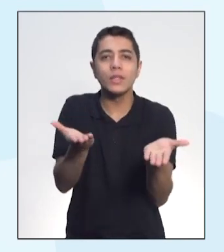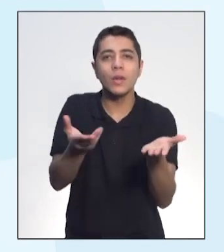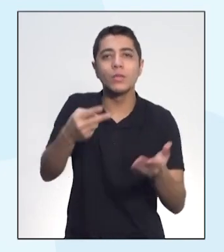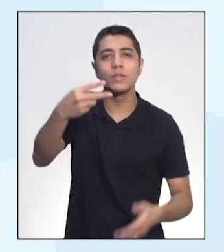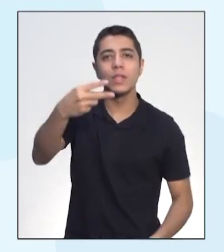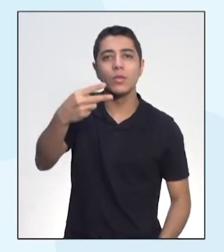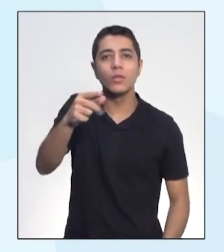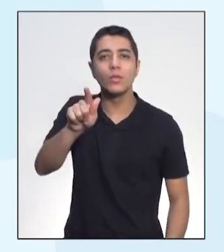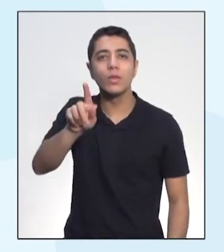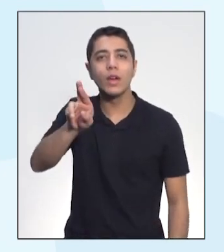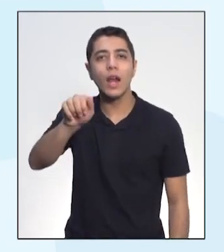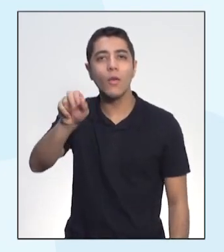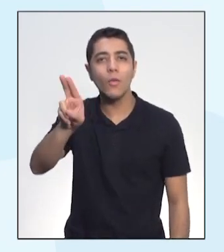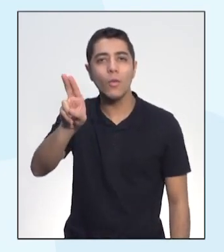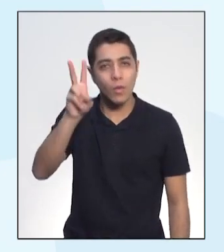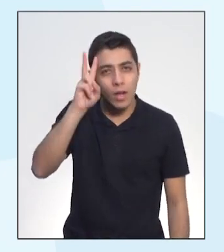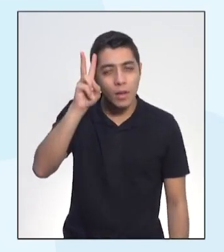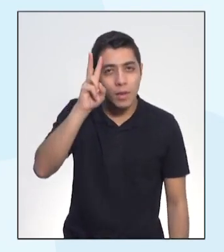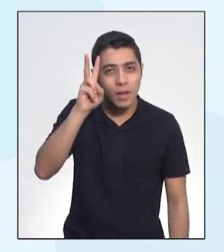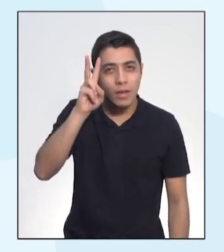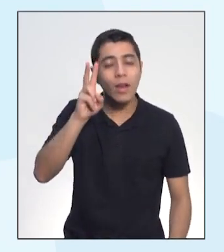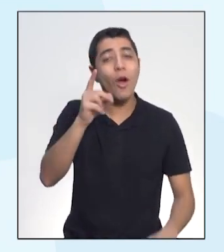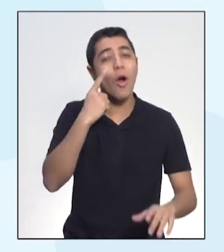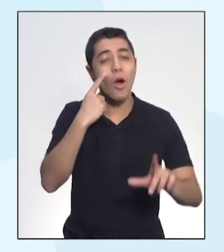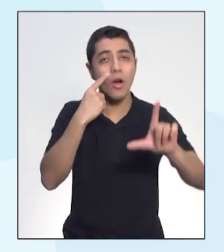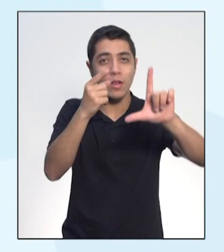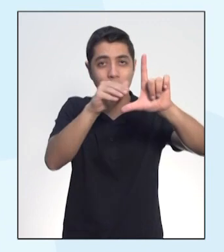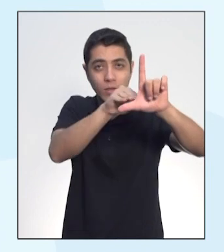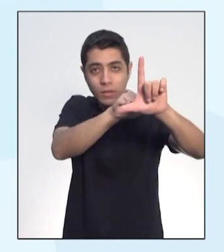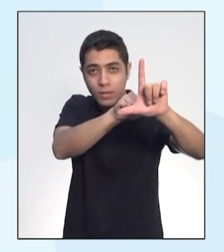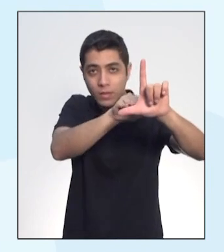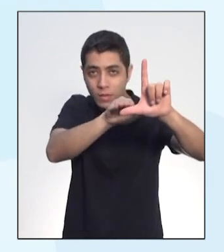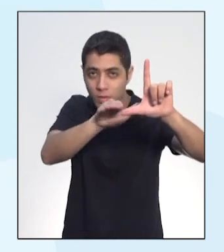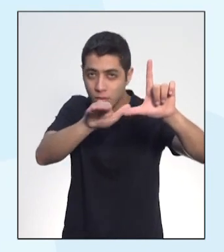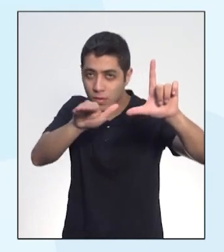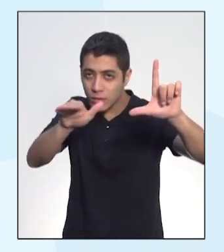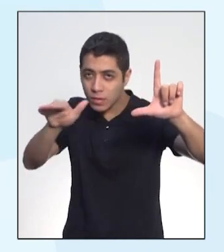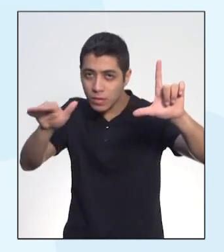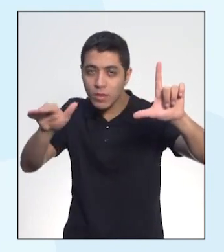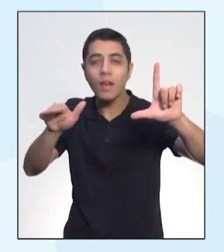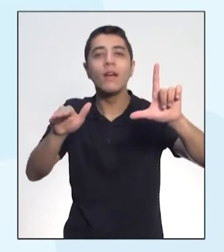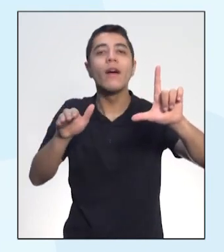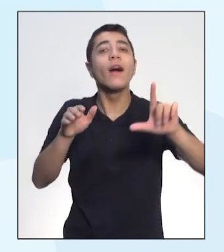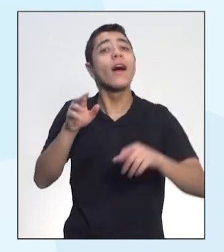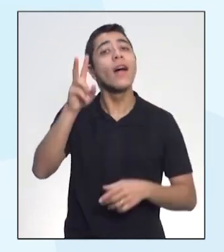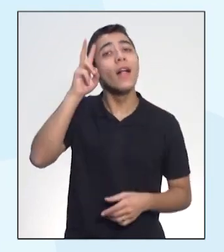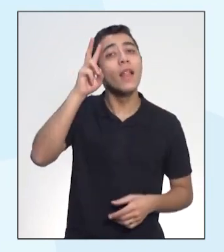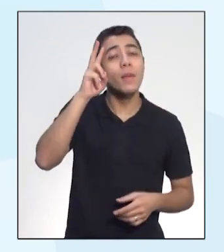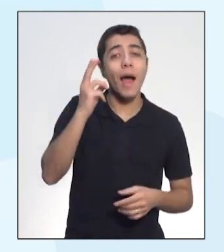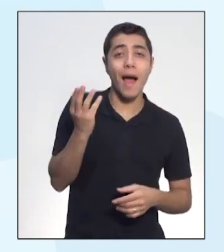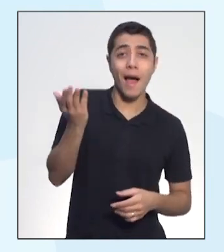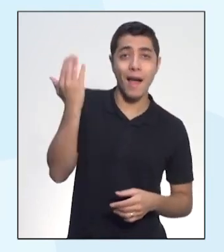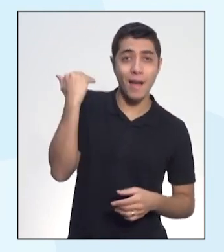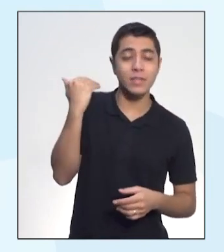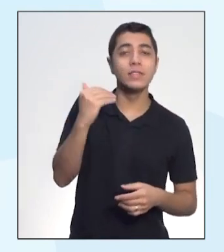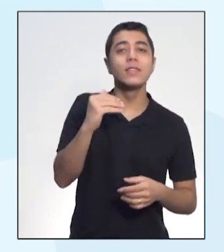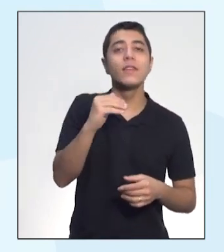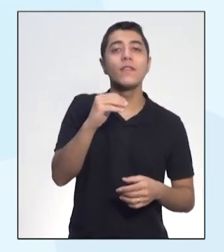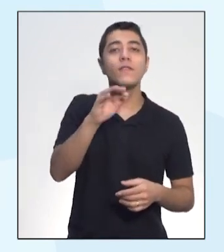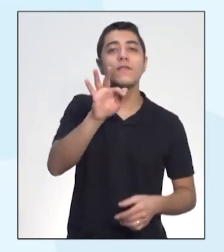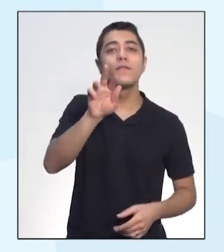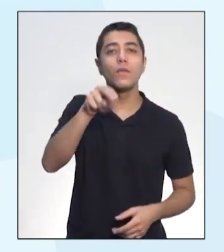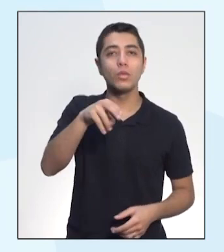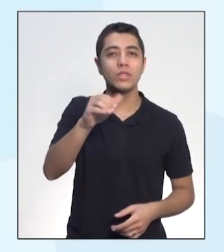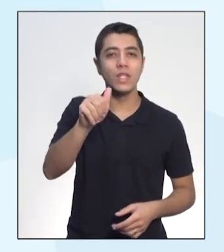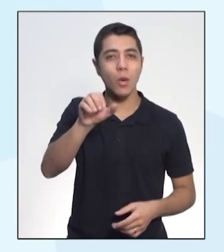copiar e colocar igual a zero, você está falando de uma função que virou uma equação do segundo grau. E quando você tem